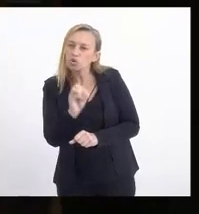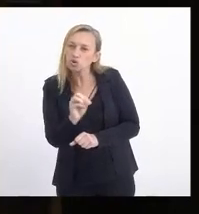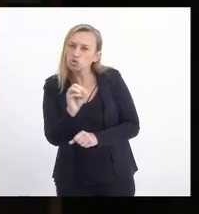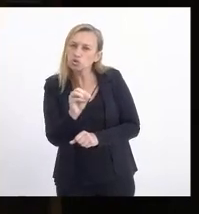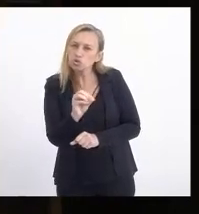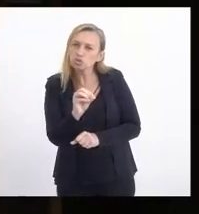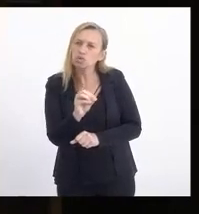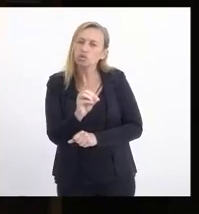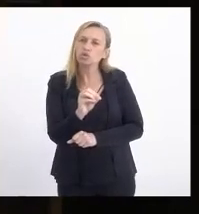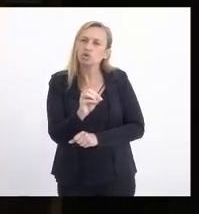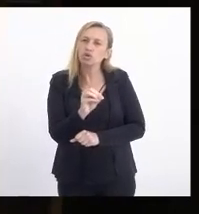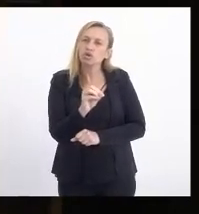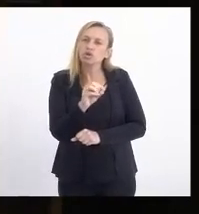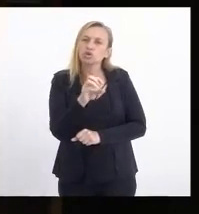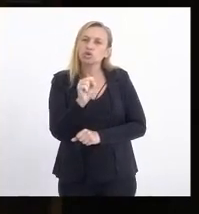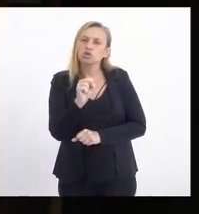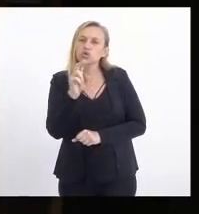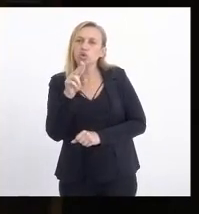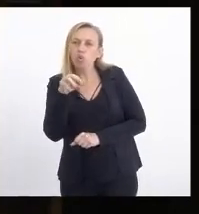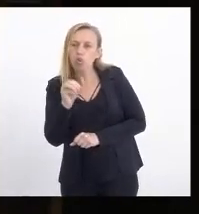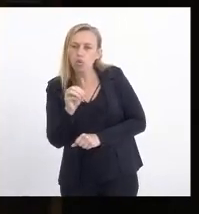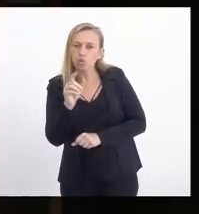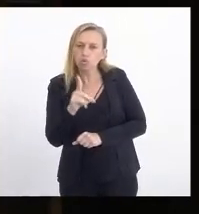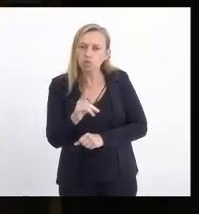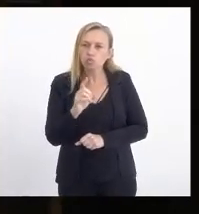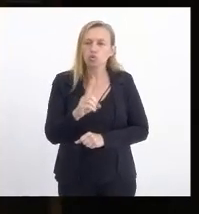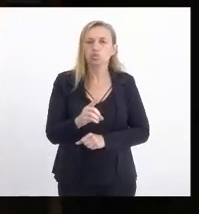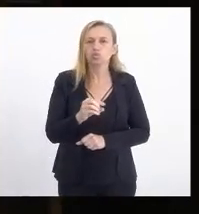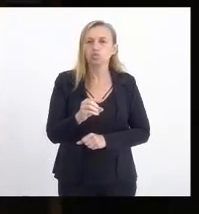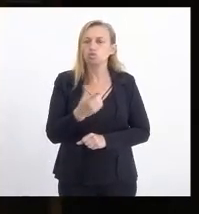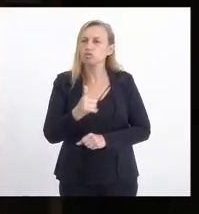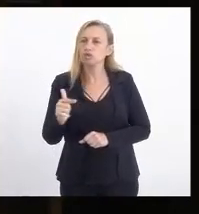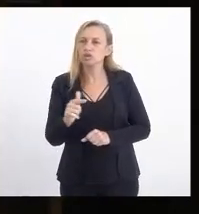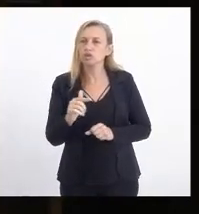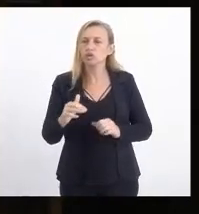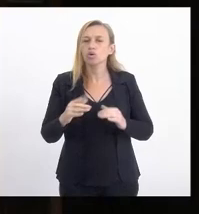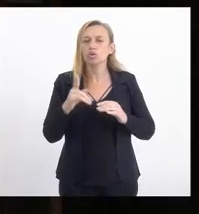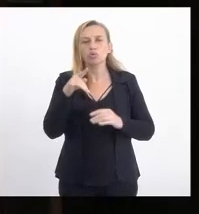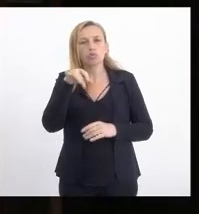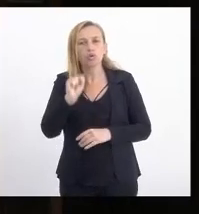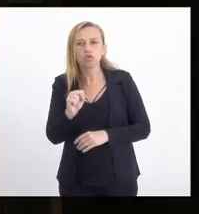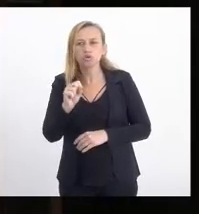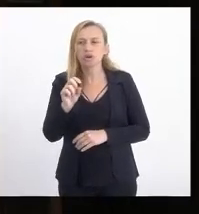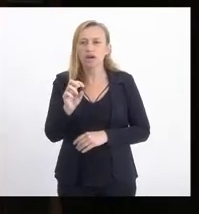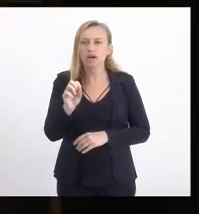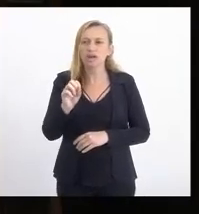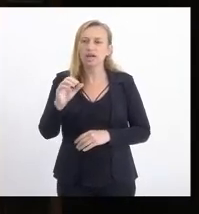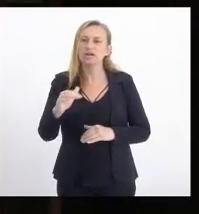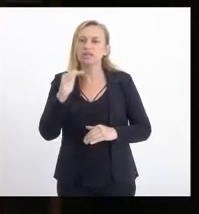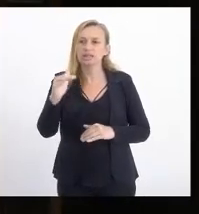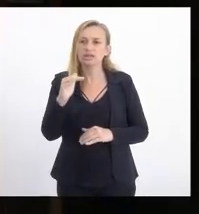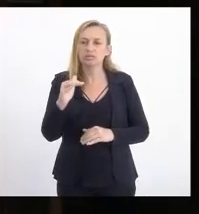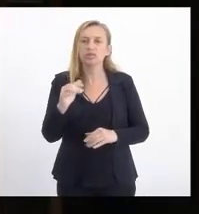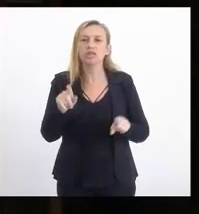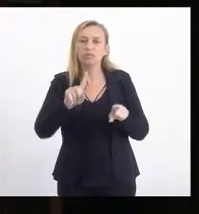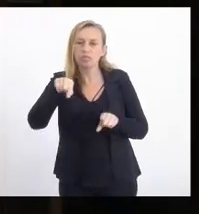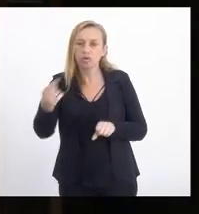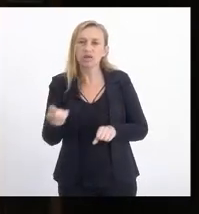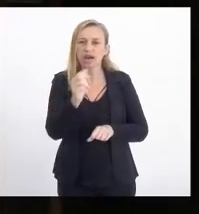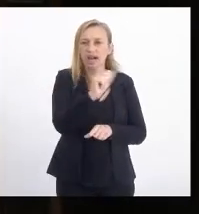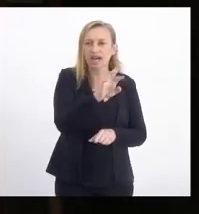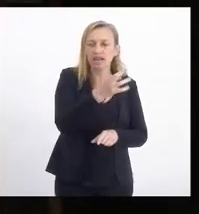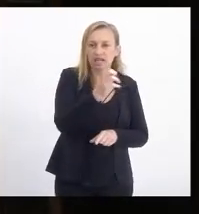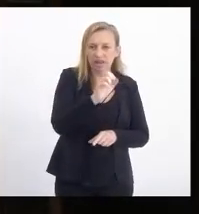federal esse soldo sem o posto acima depois a Gran sem o posto acima e